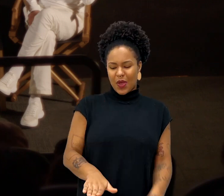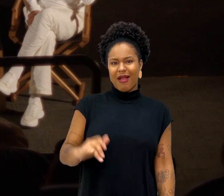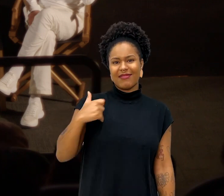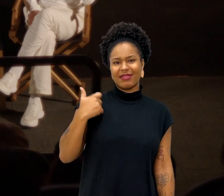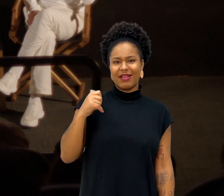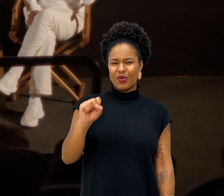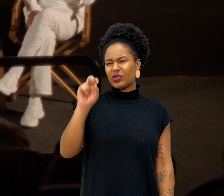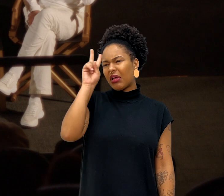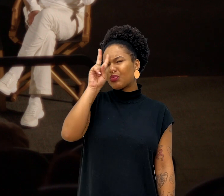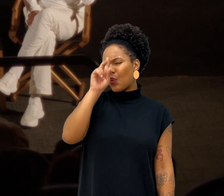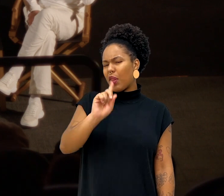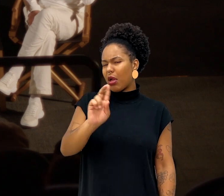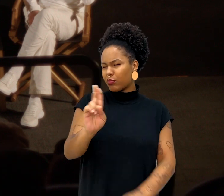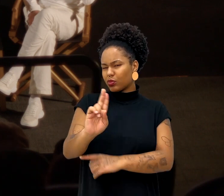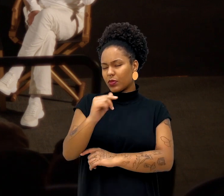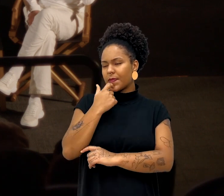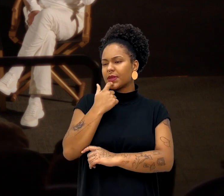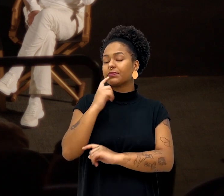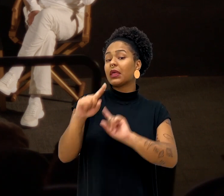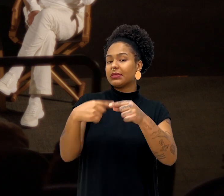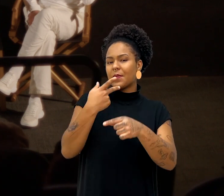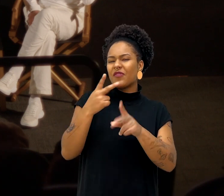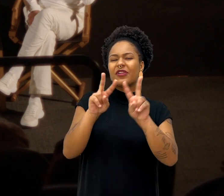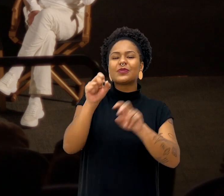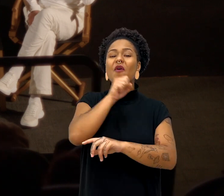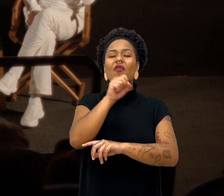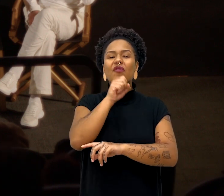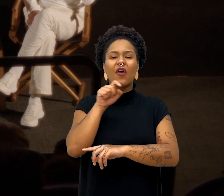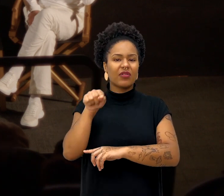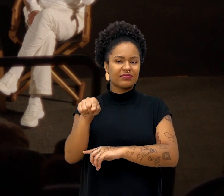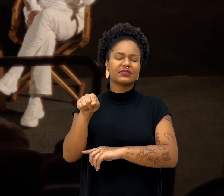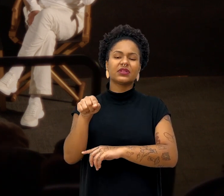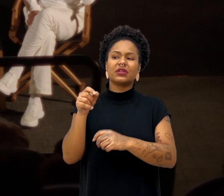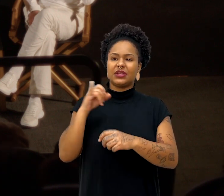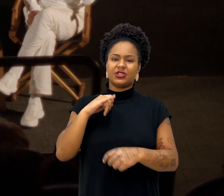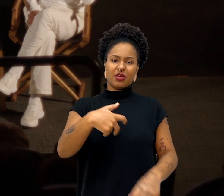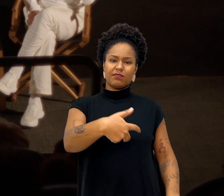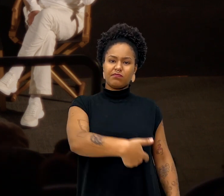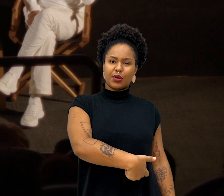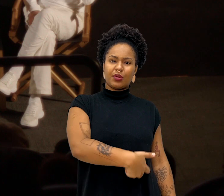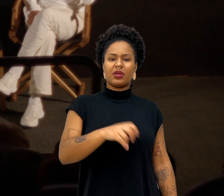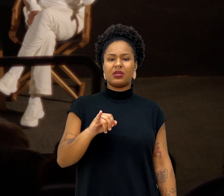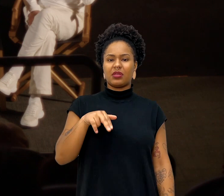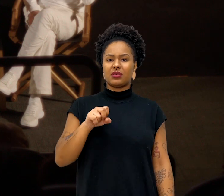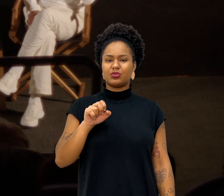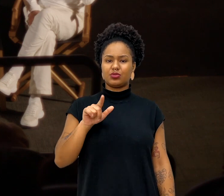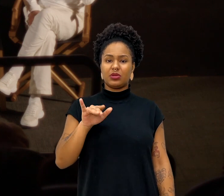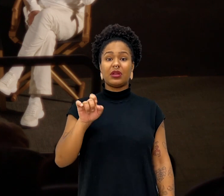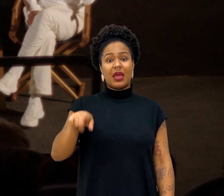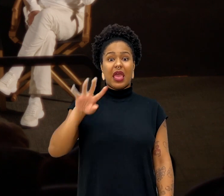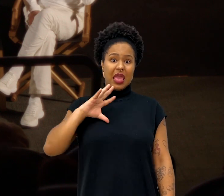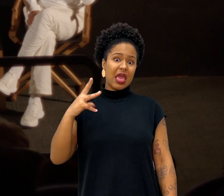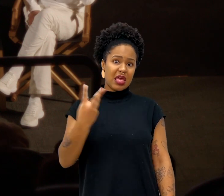serem mortas. Aquela pessoa de 8 anos, né, que eu não lembro o nome, que depois fala da